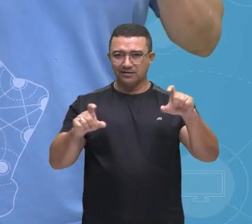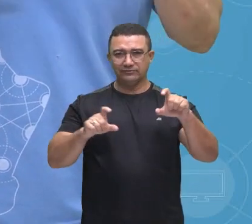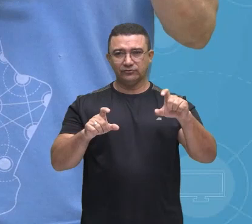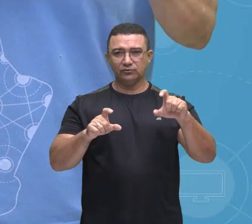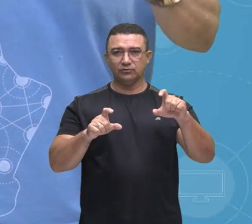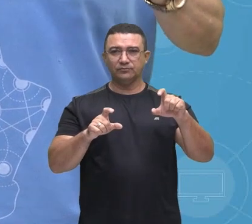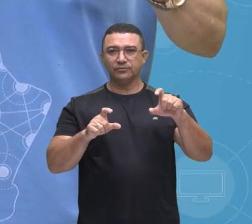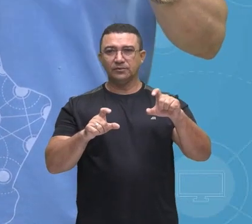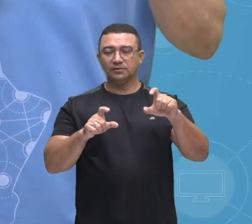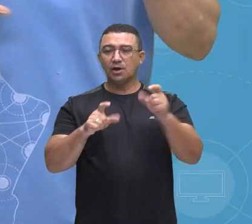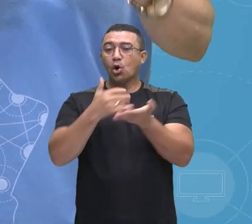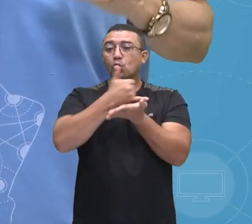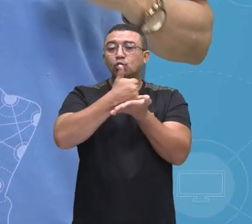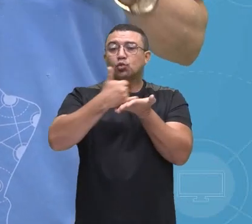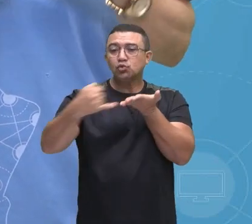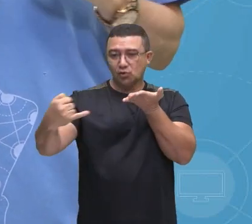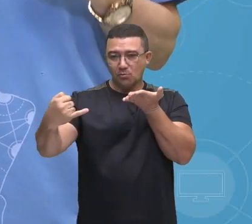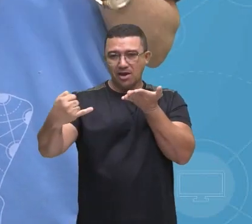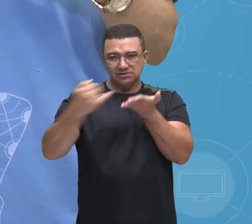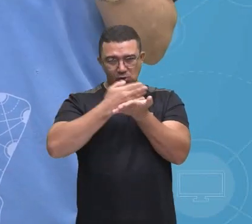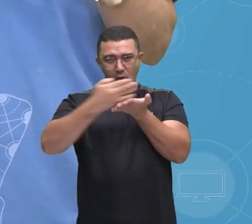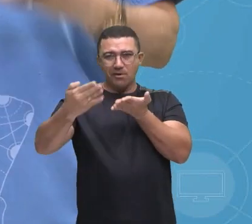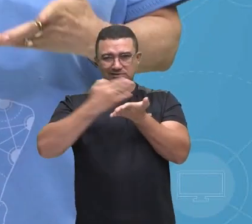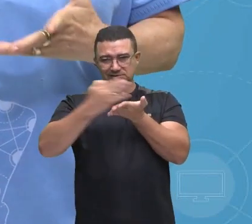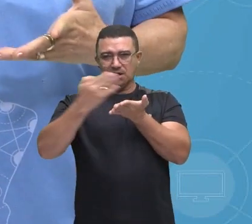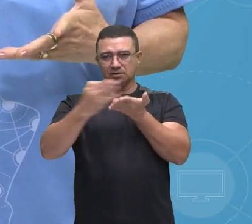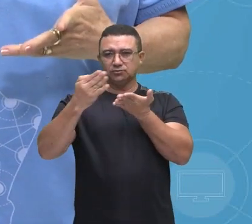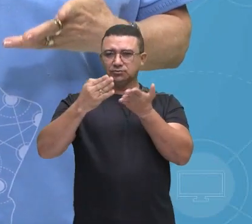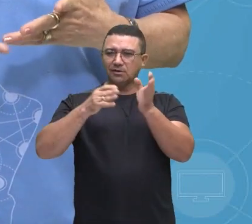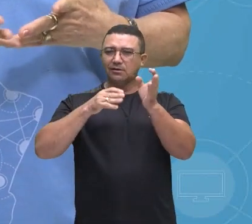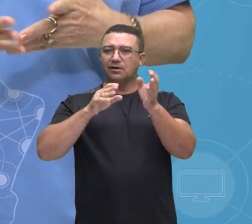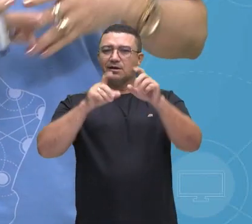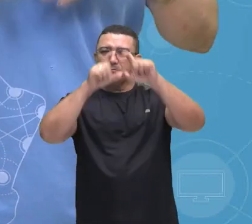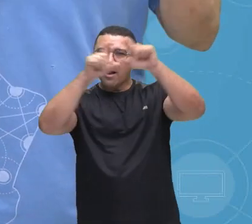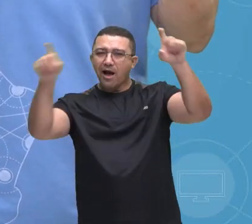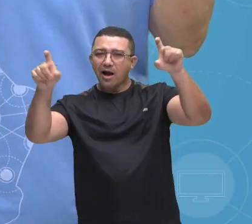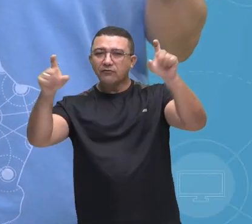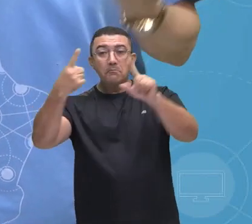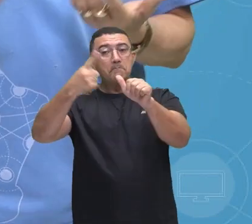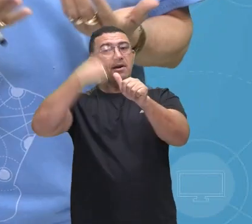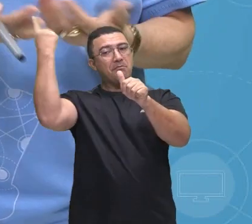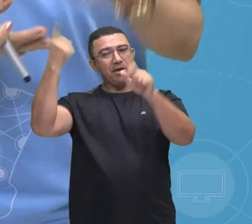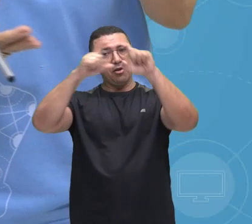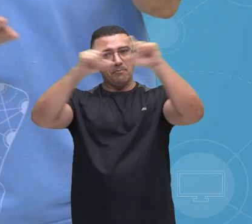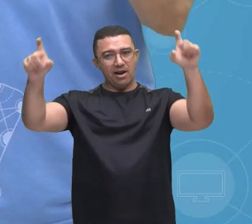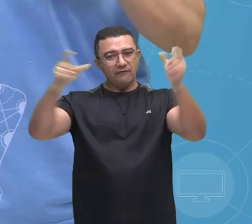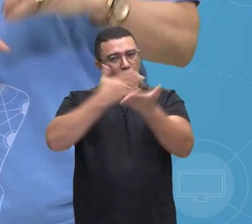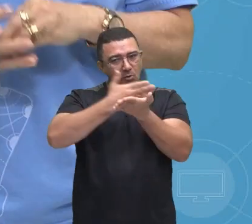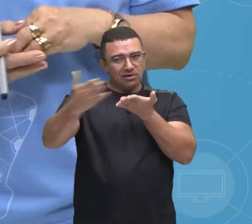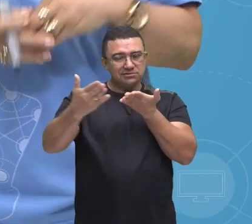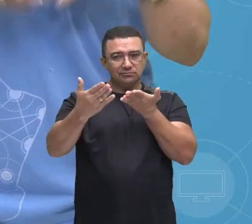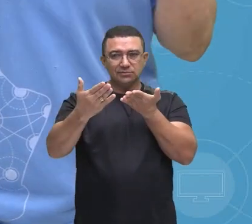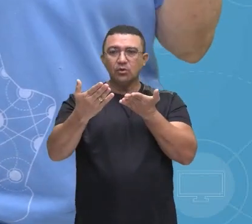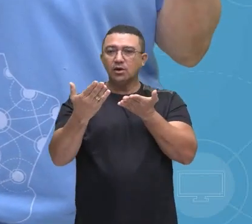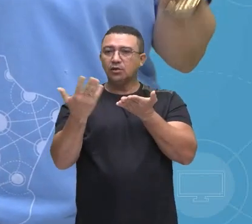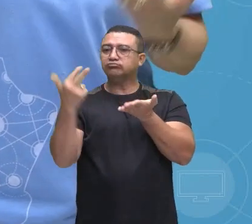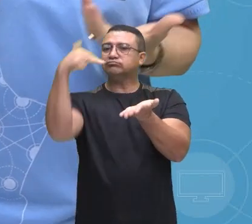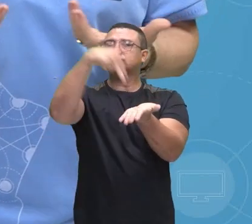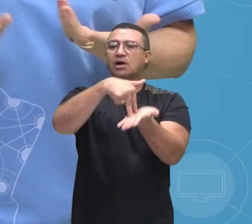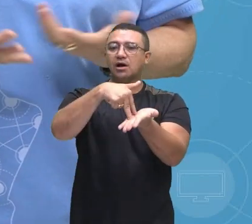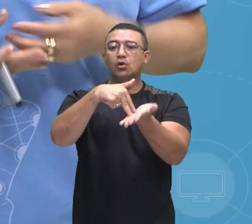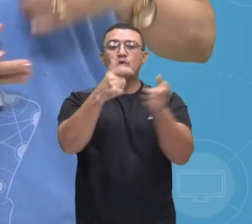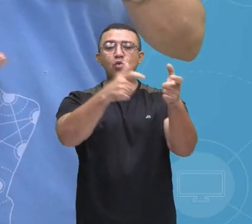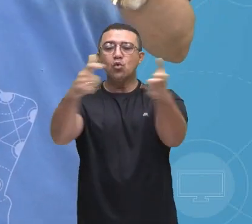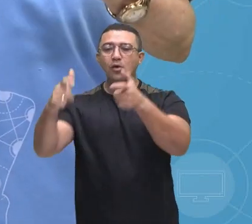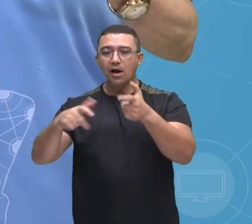ela está introduzindo a história, então introduzindo com esse parágrafo inicial. Ela estava num determinado local, Paraty, e estava